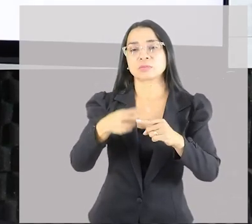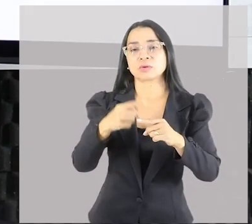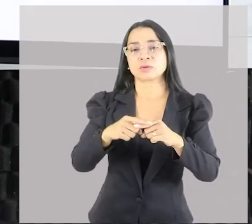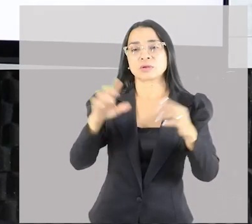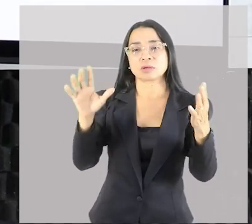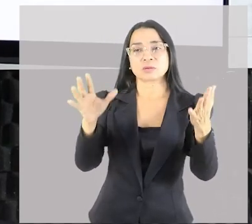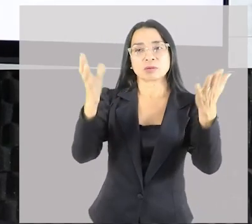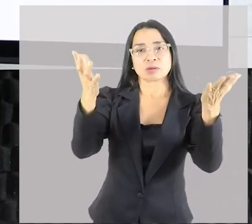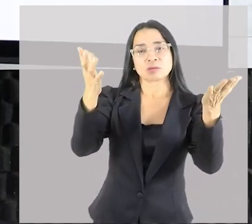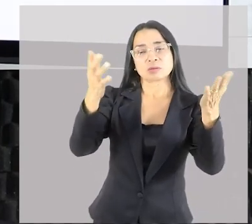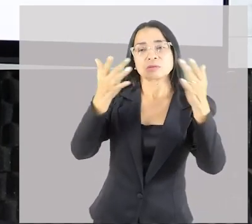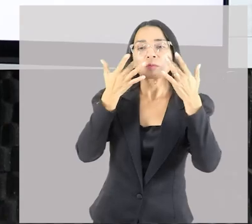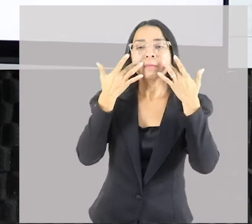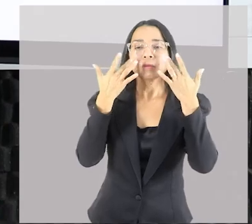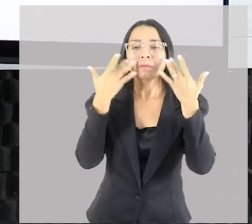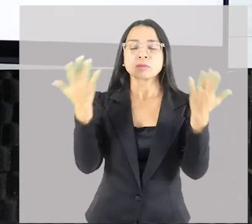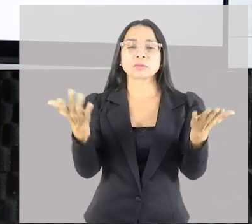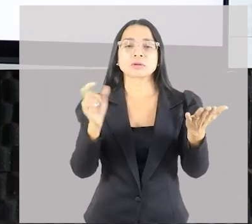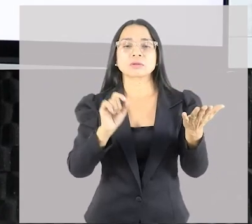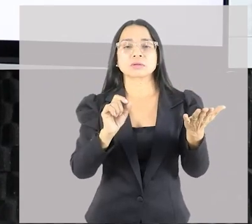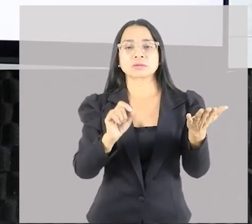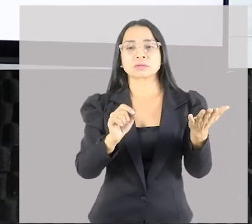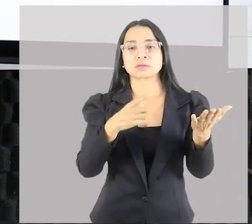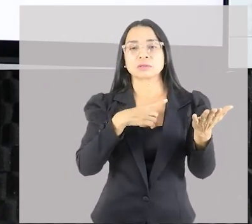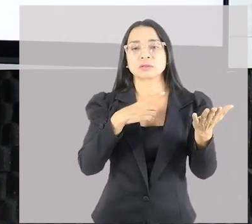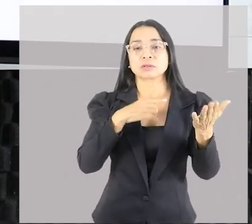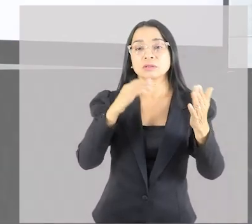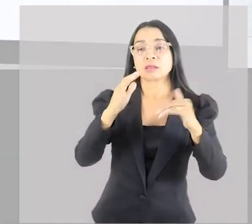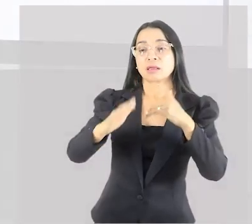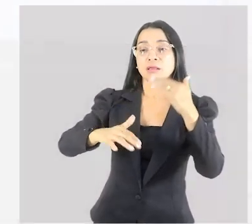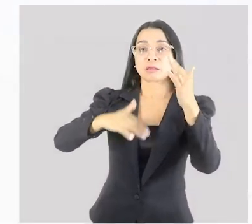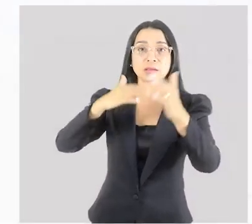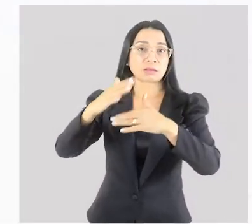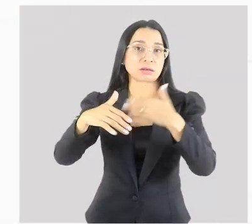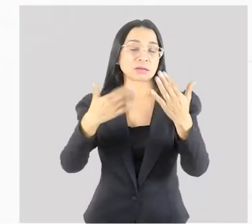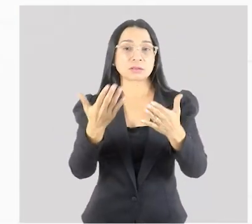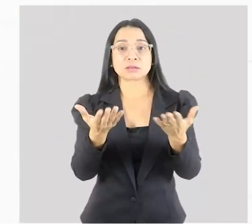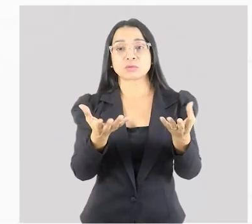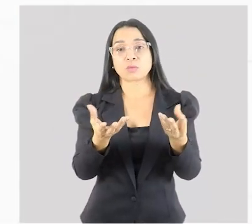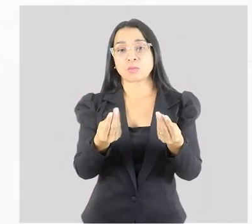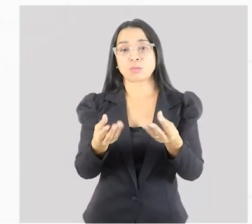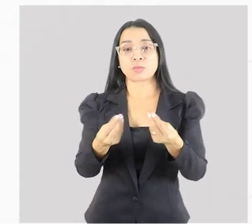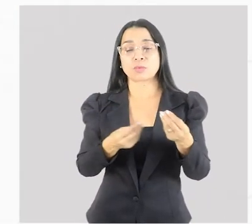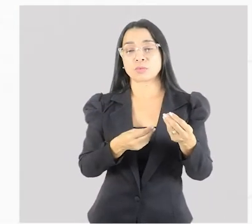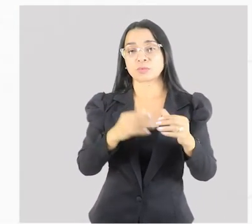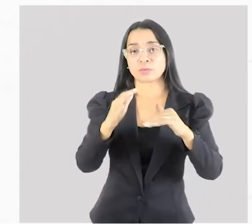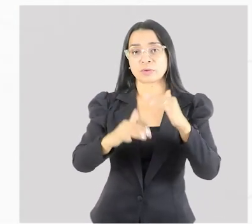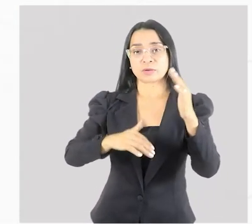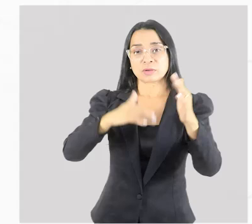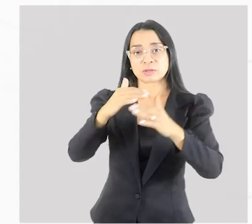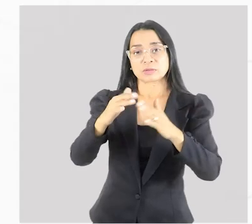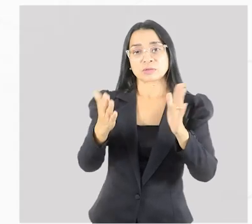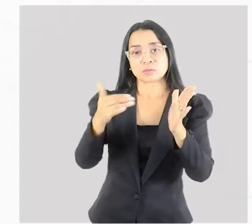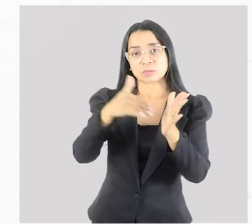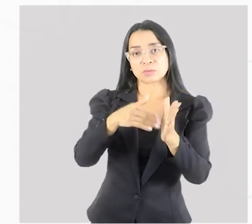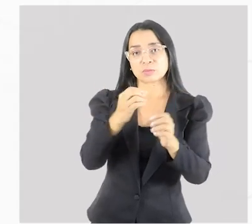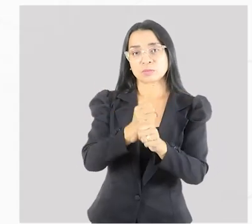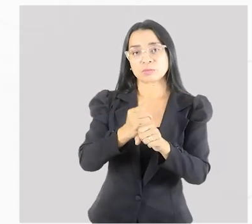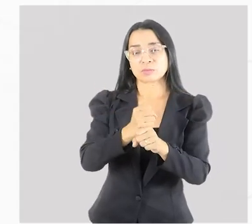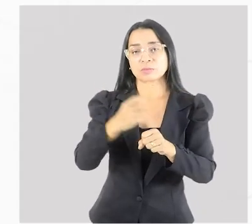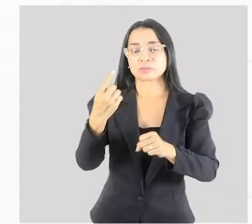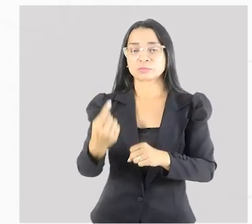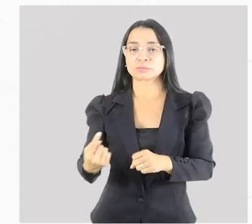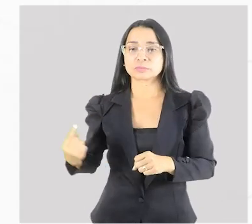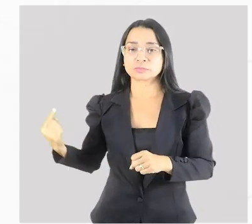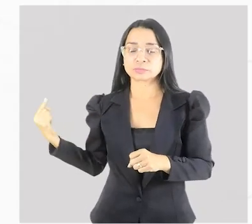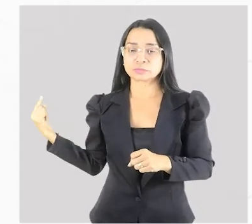efeitos mais teatrais, né? E eles têm crescido muito, né? Talvez seja o maior crescimento numérico nos últimos anos, e a